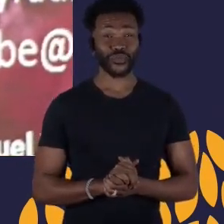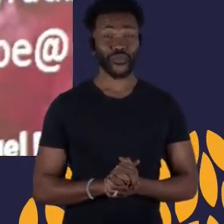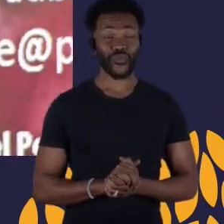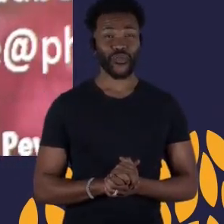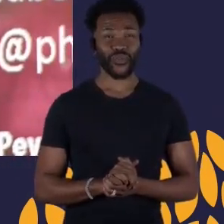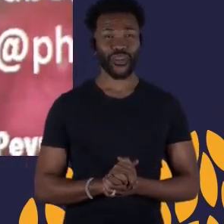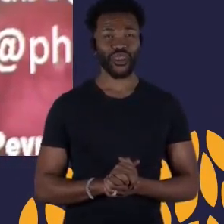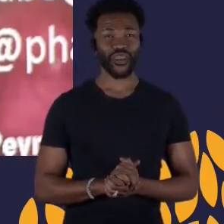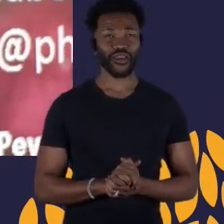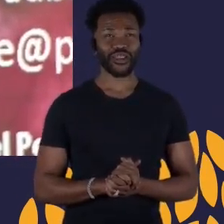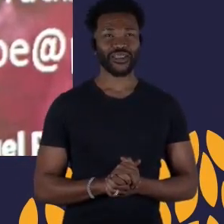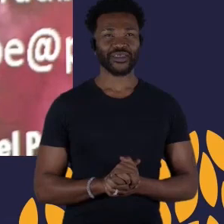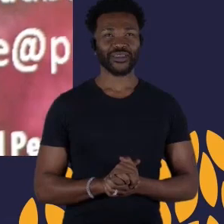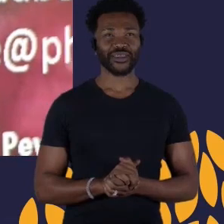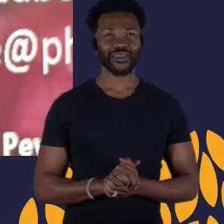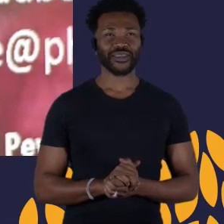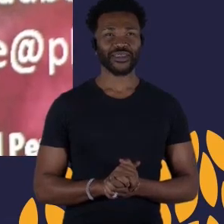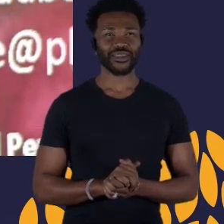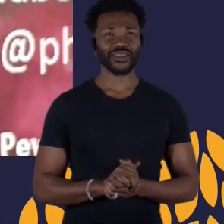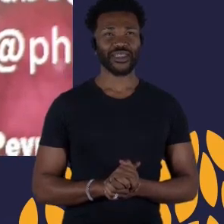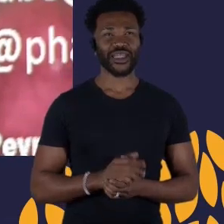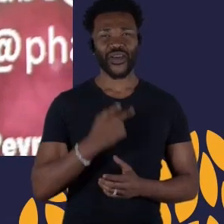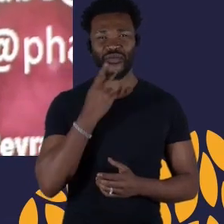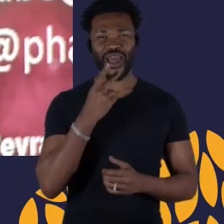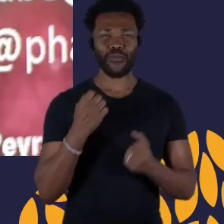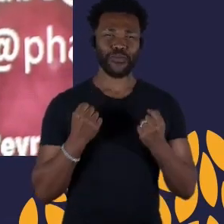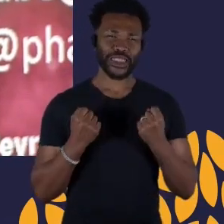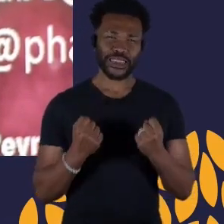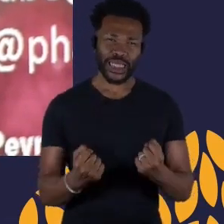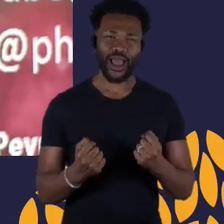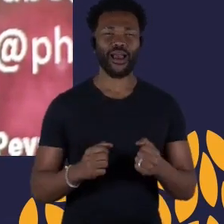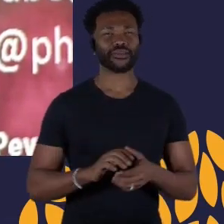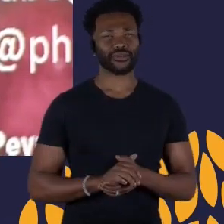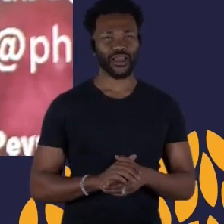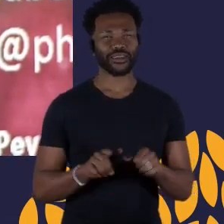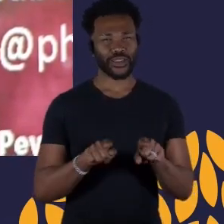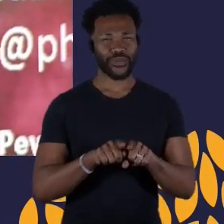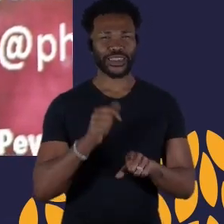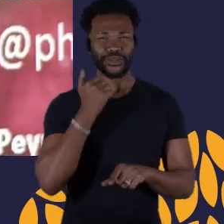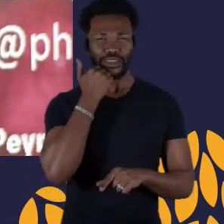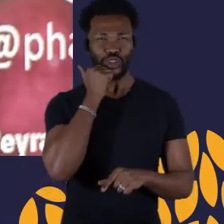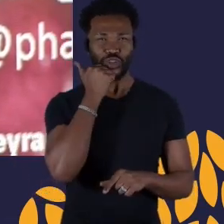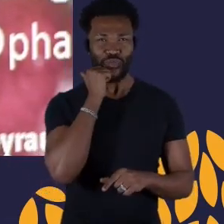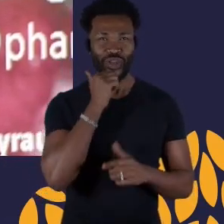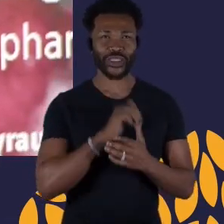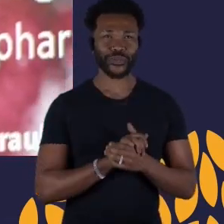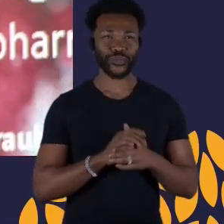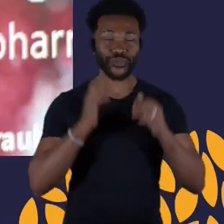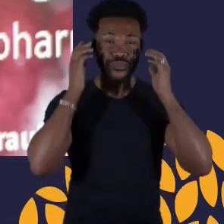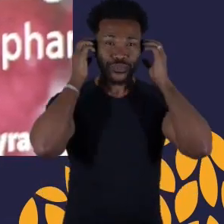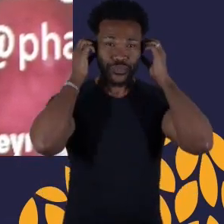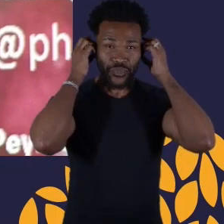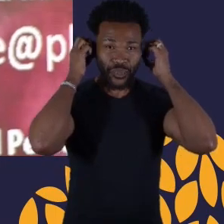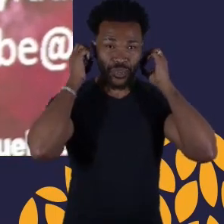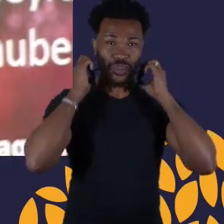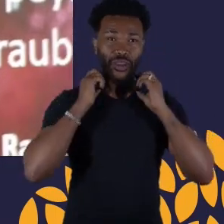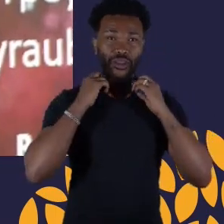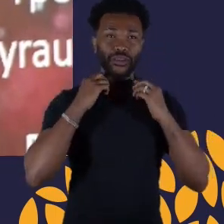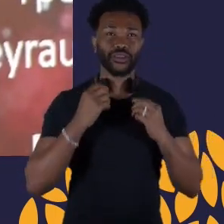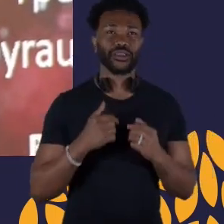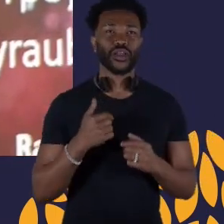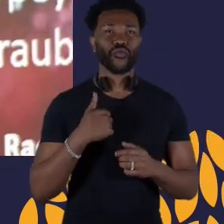Isso é uma fala muito pesada, muito científica. Eu vou tentar de